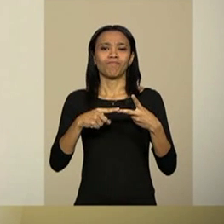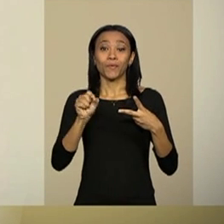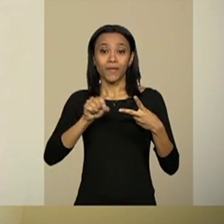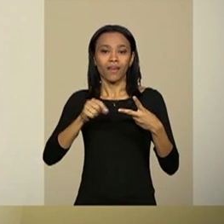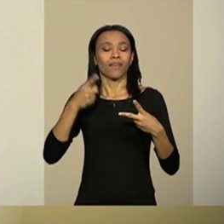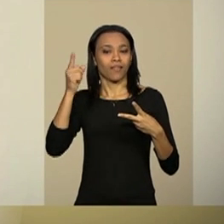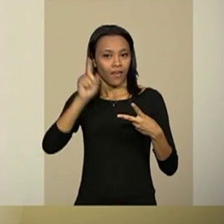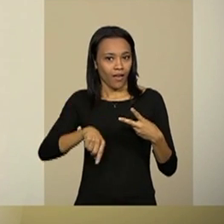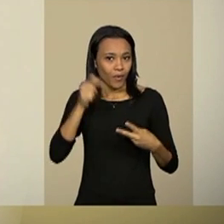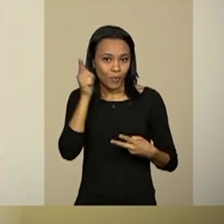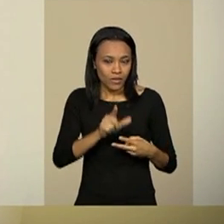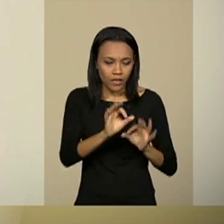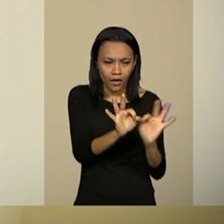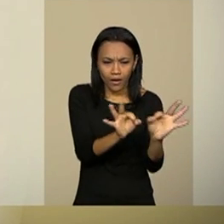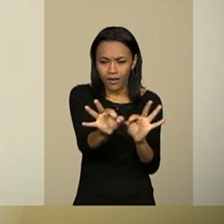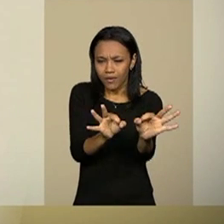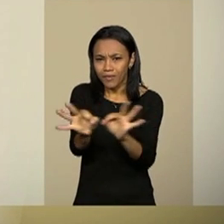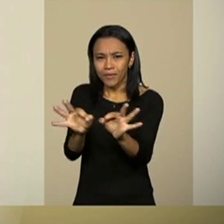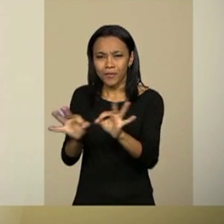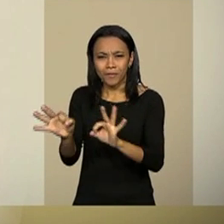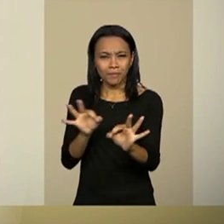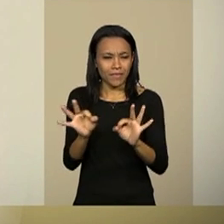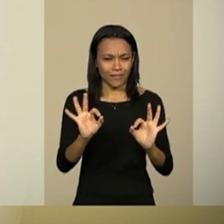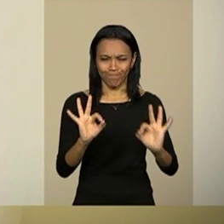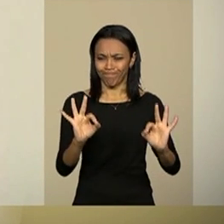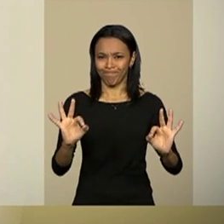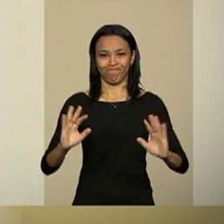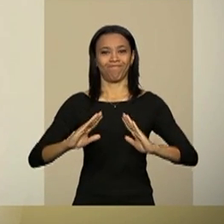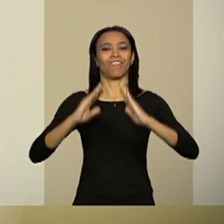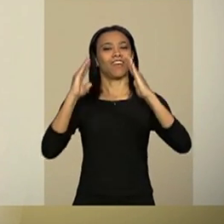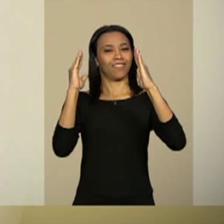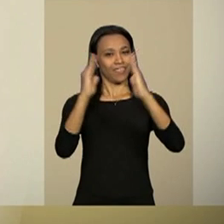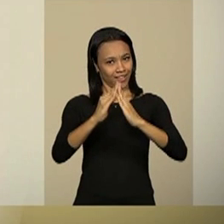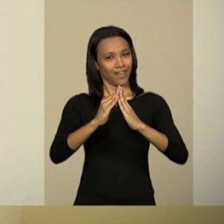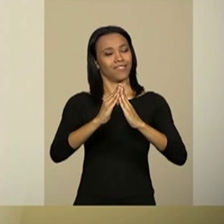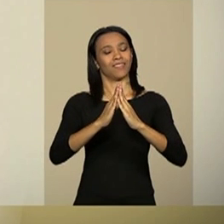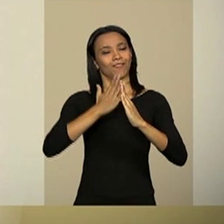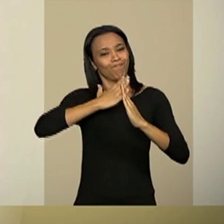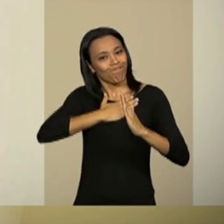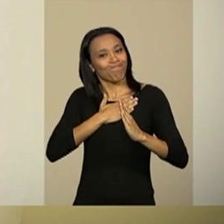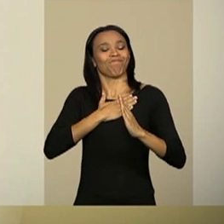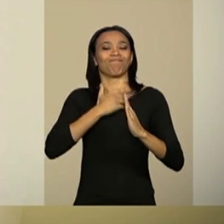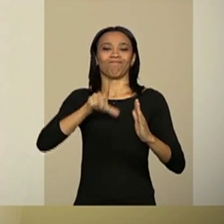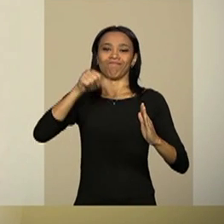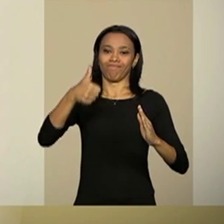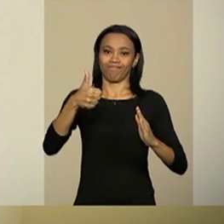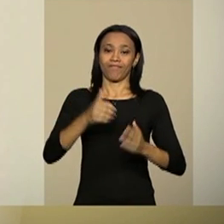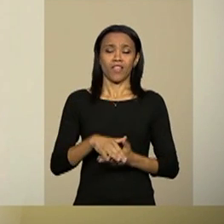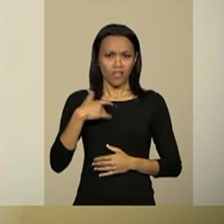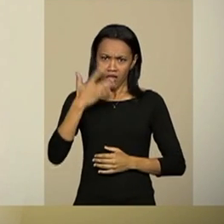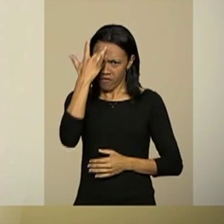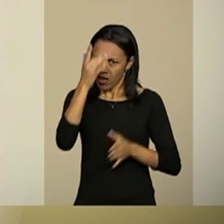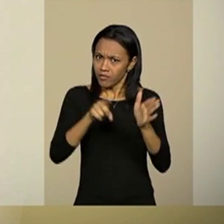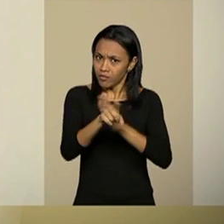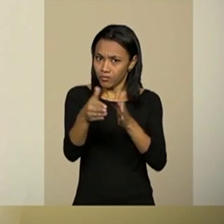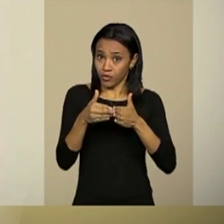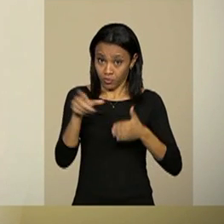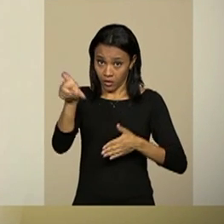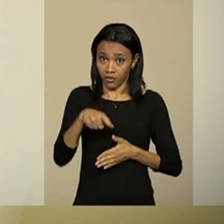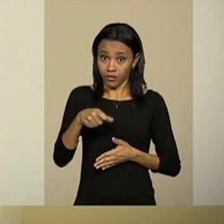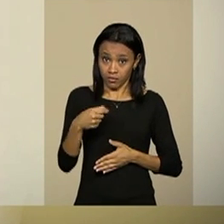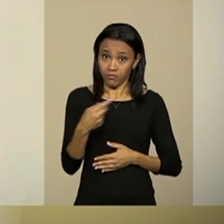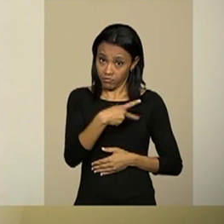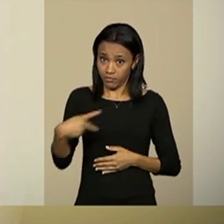conseguir arrumar arrumadinho a casa do jeitinho que ela queria ia fácil pedir o cartão do minha casa